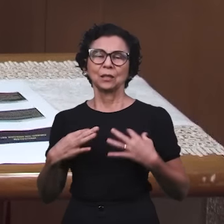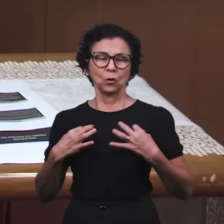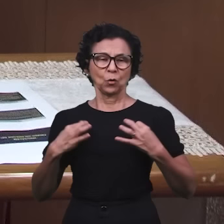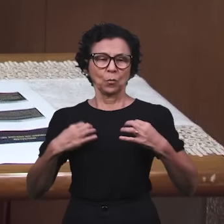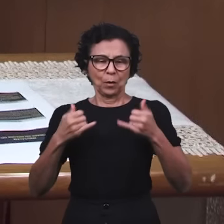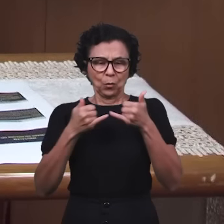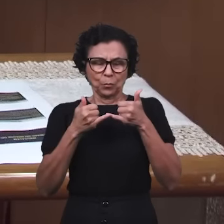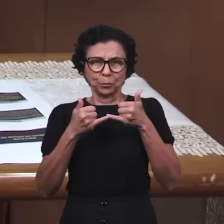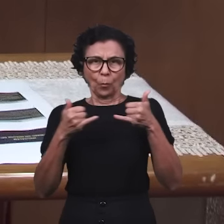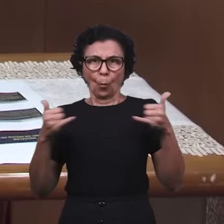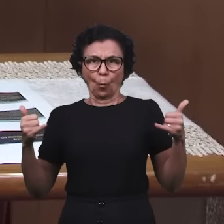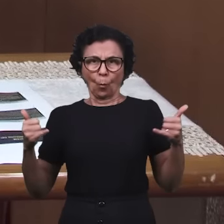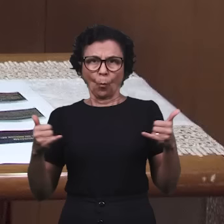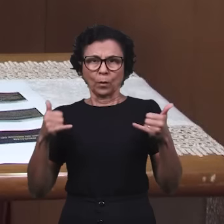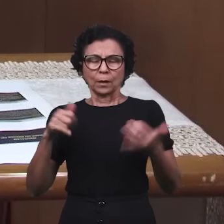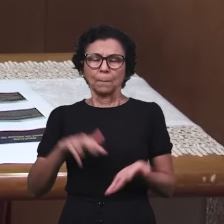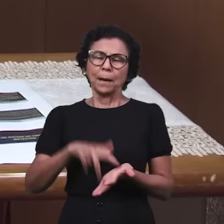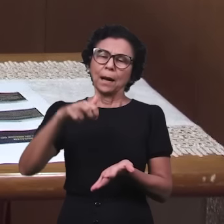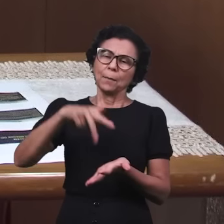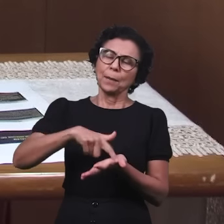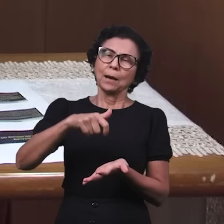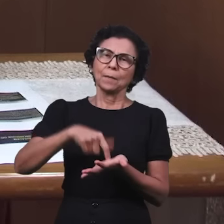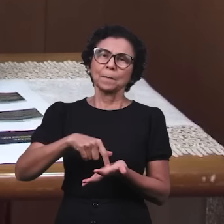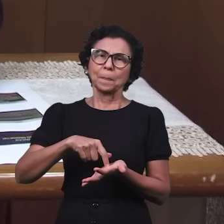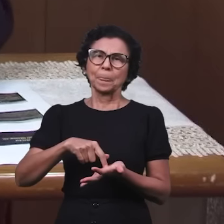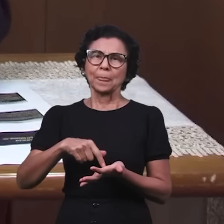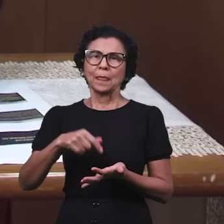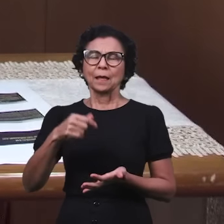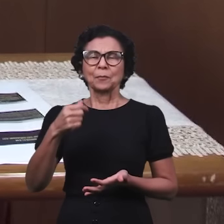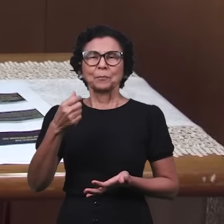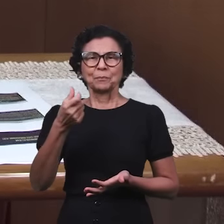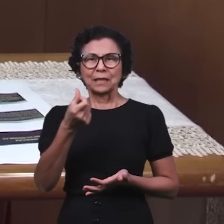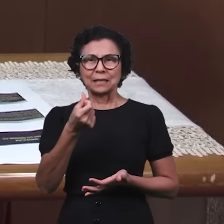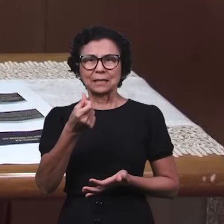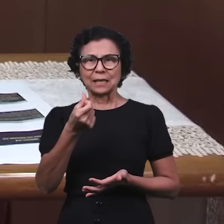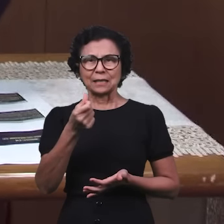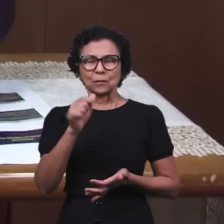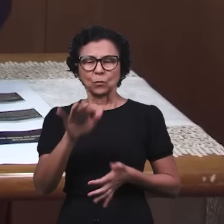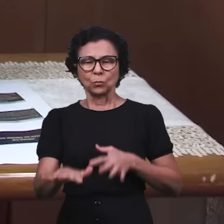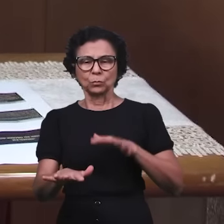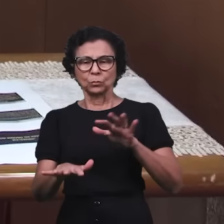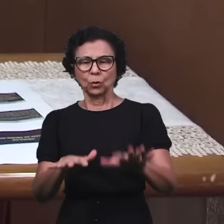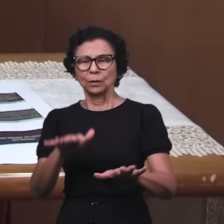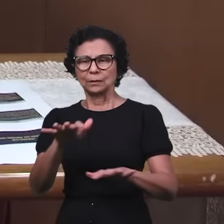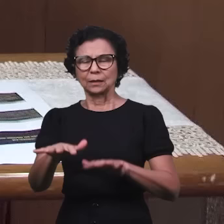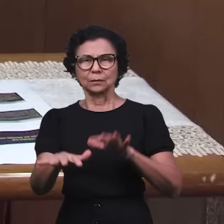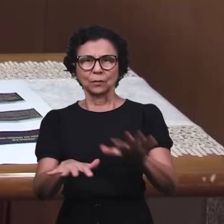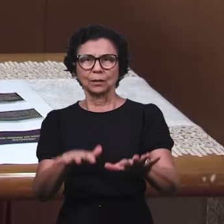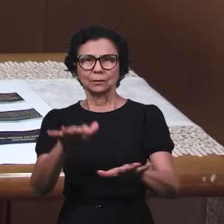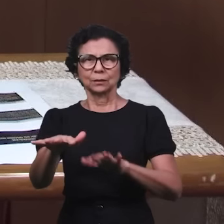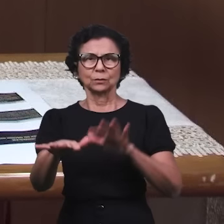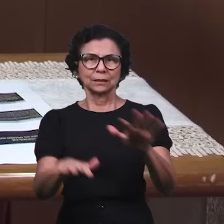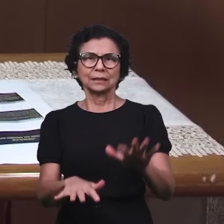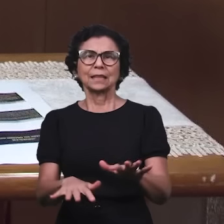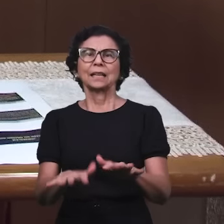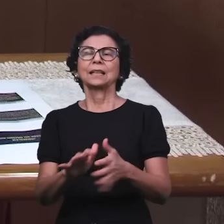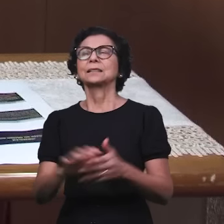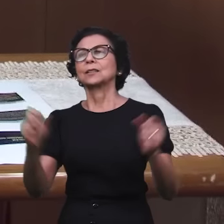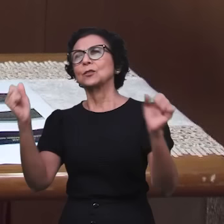e glorificando o Senhor. Dava 6 passos, sacrificava. Dava 6 passos, sacrificava. E diz a palavra que